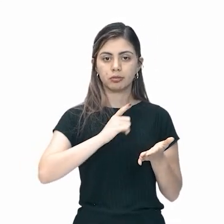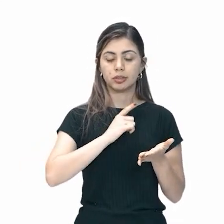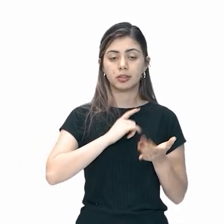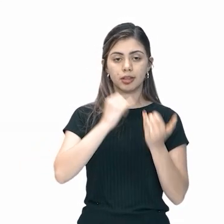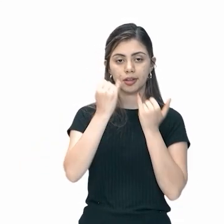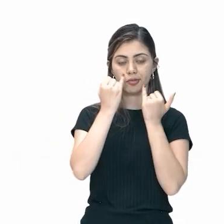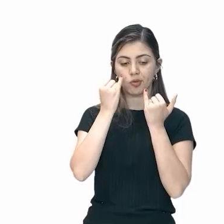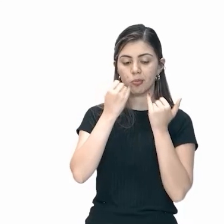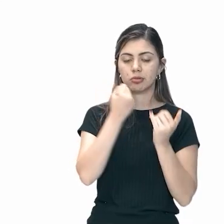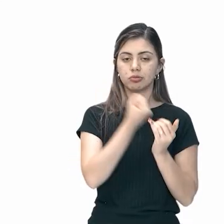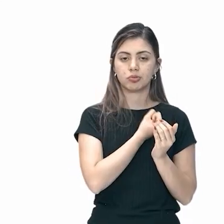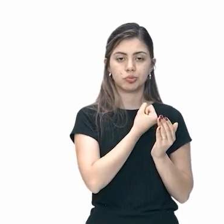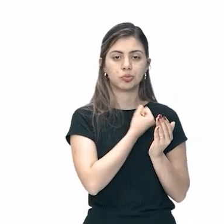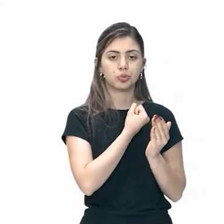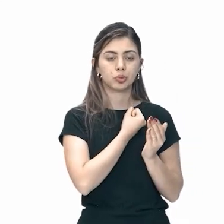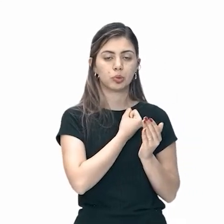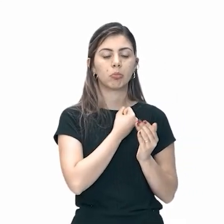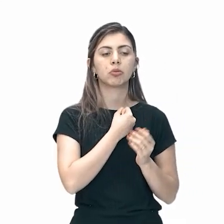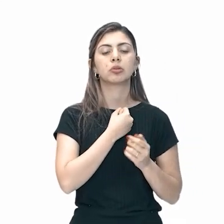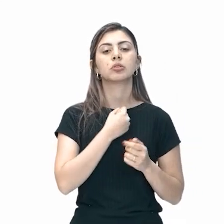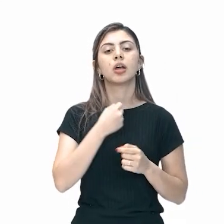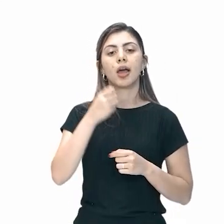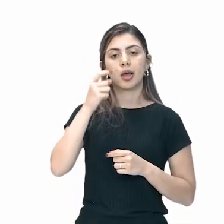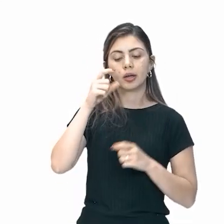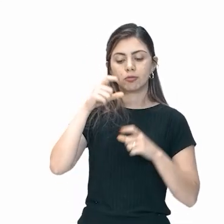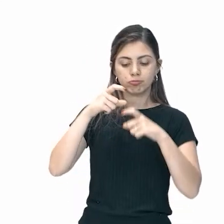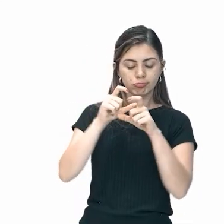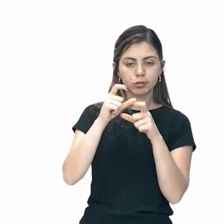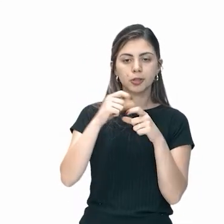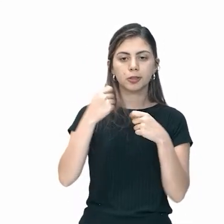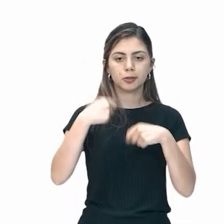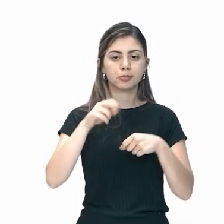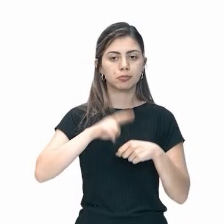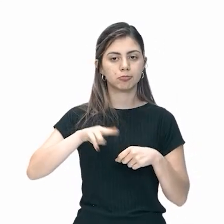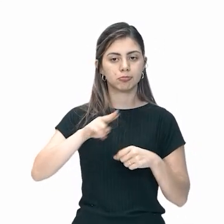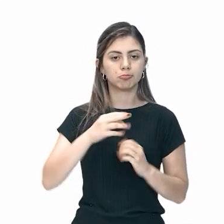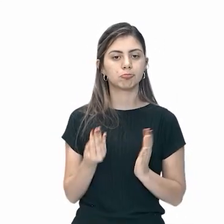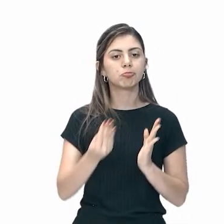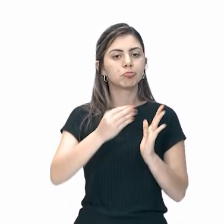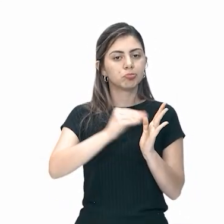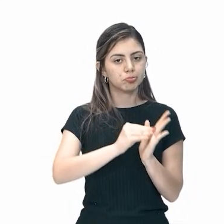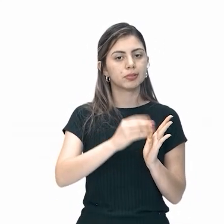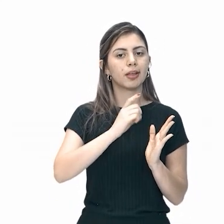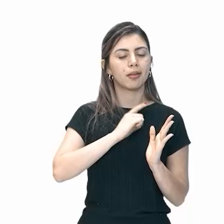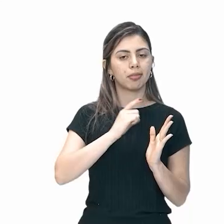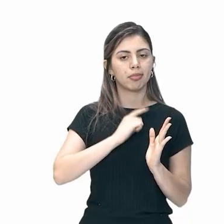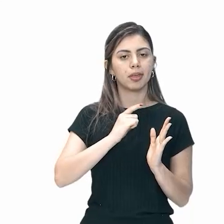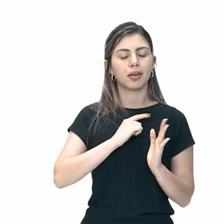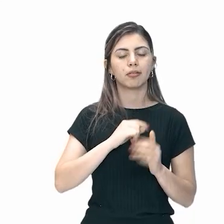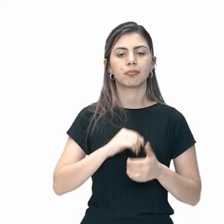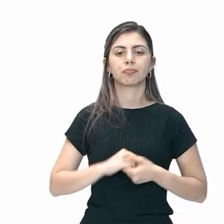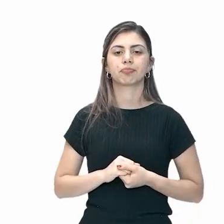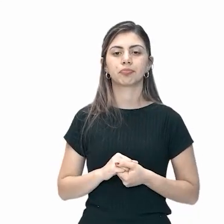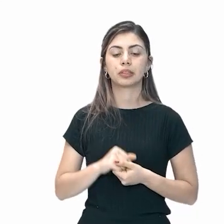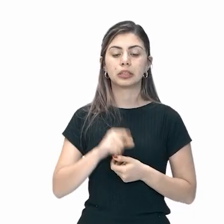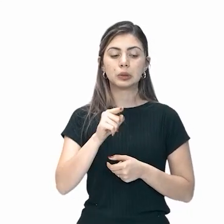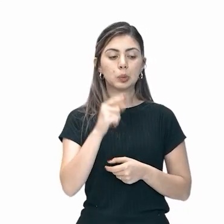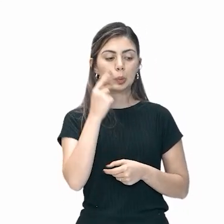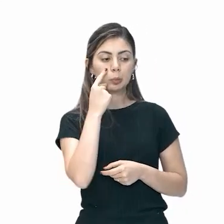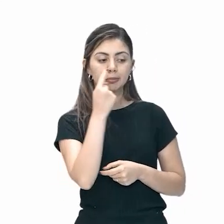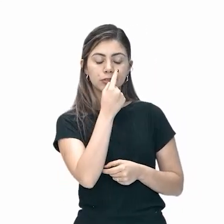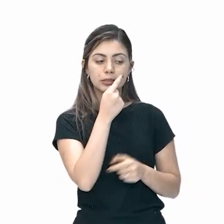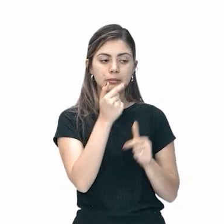os valores de dioptrias que o teu problema de